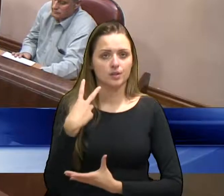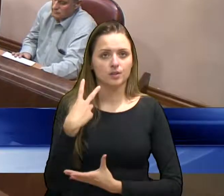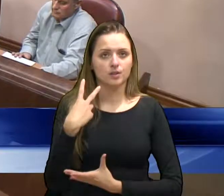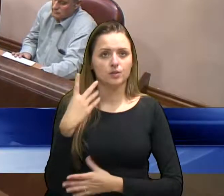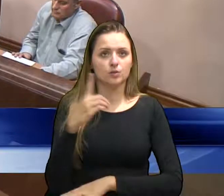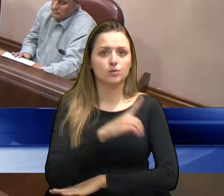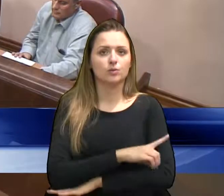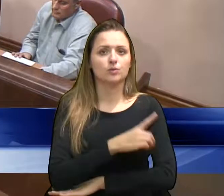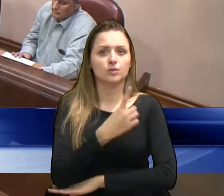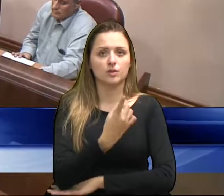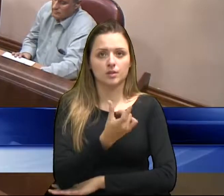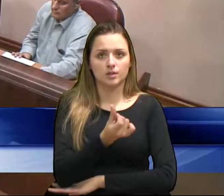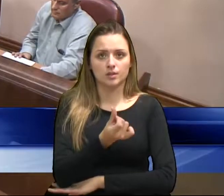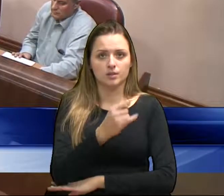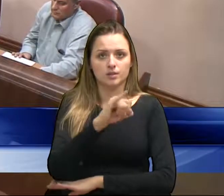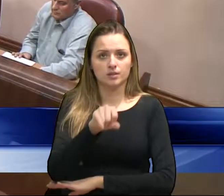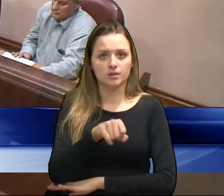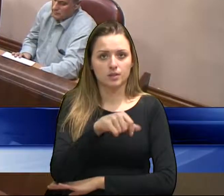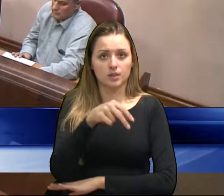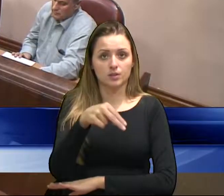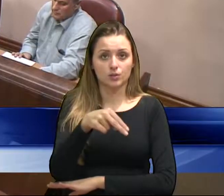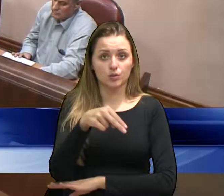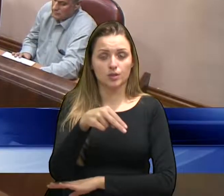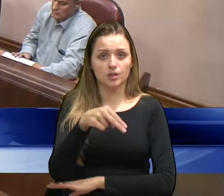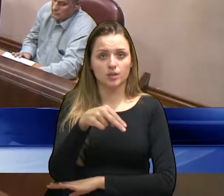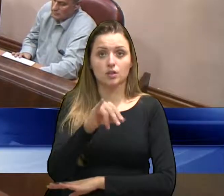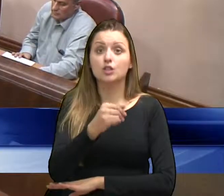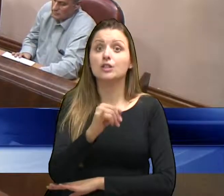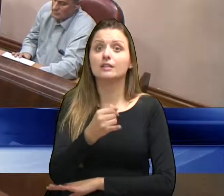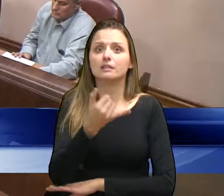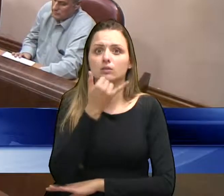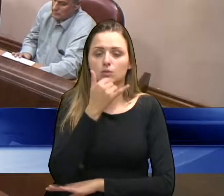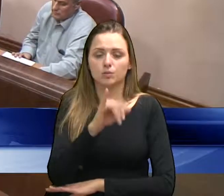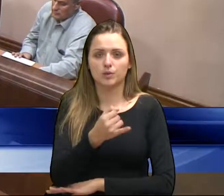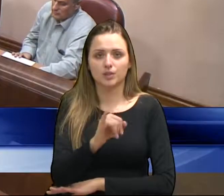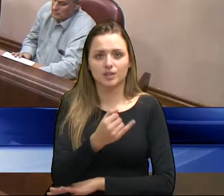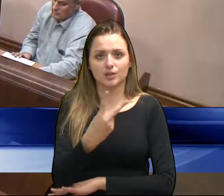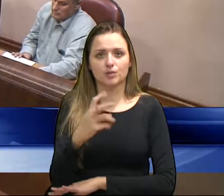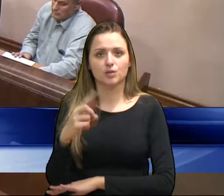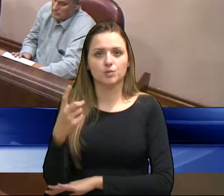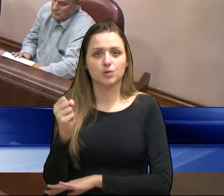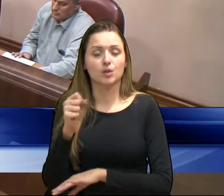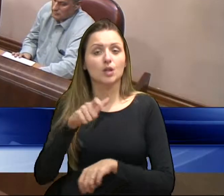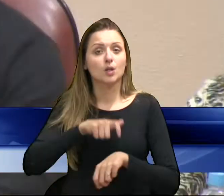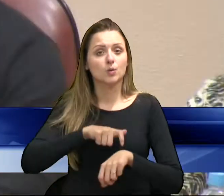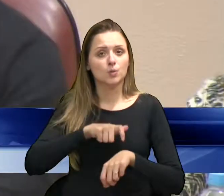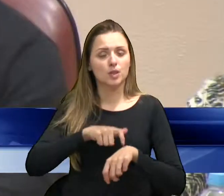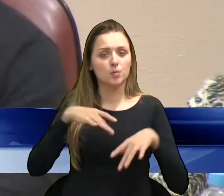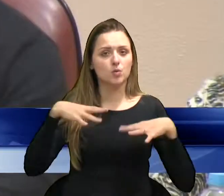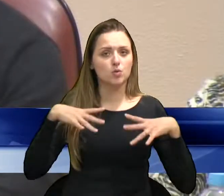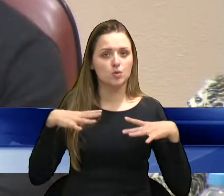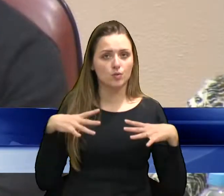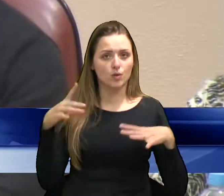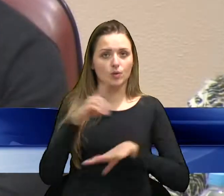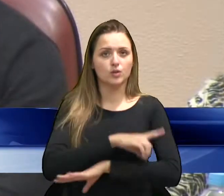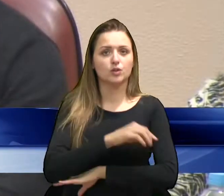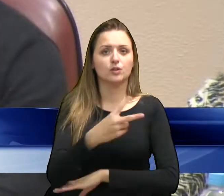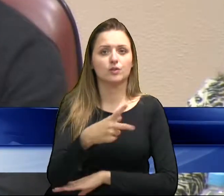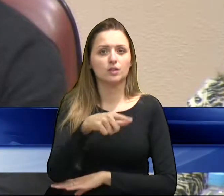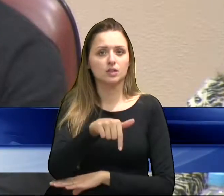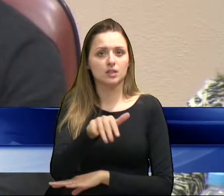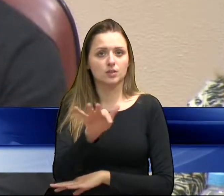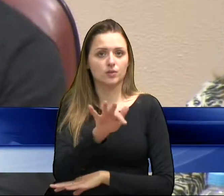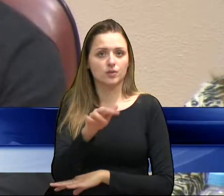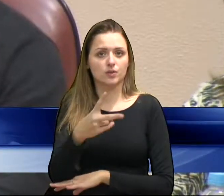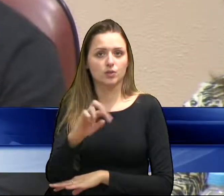dia 16 de janeiro de 2008, durante o recesso parlamentar. Em 27 de fevereiro de